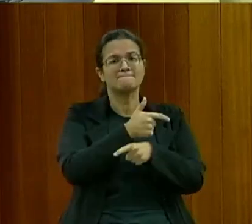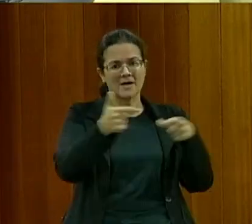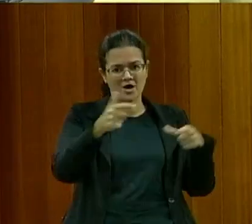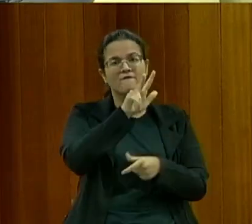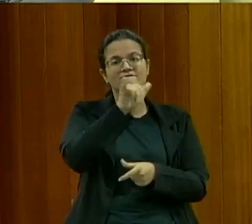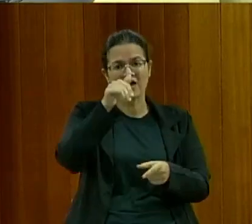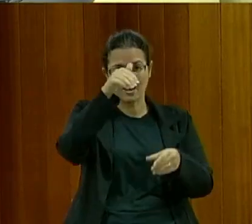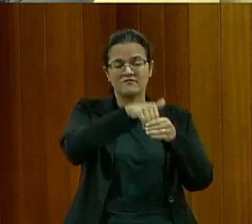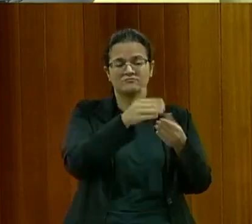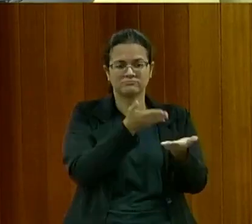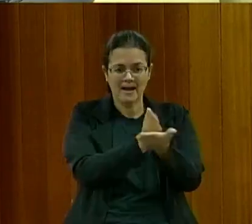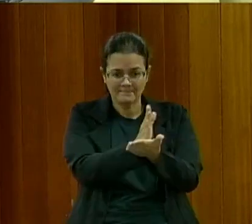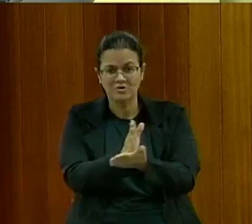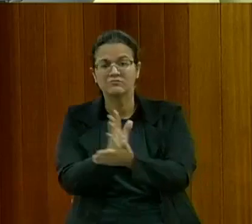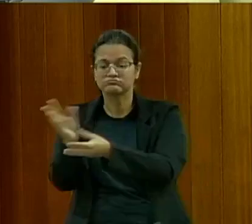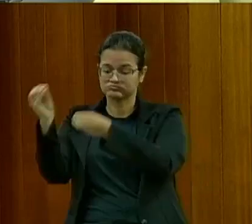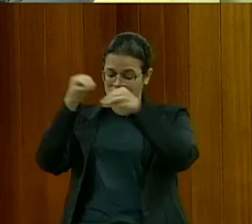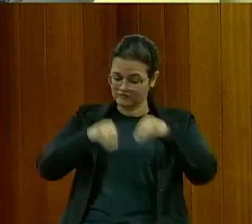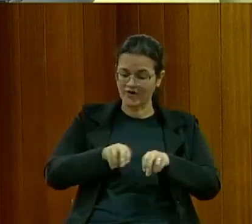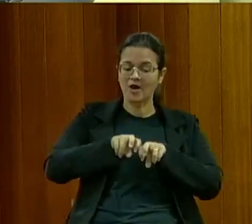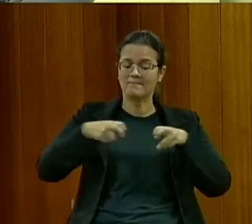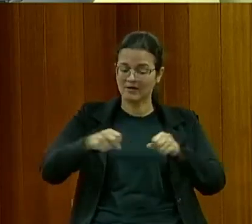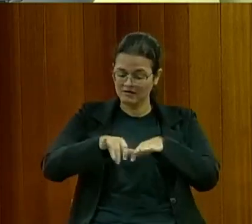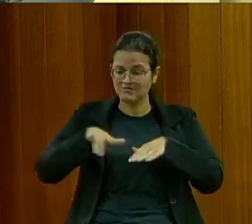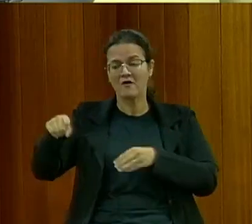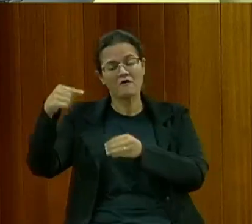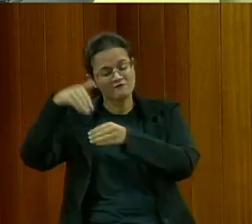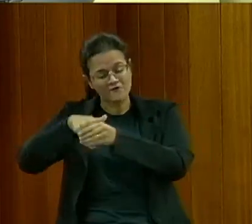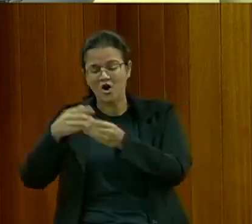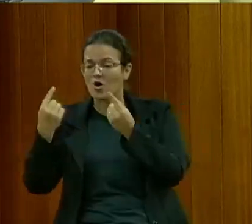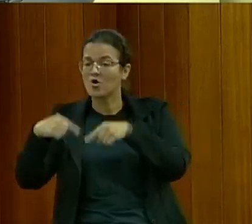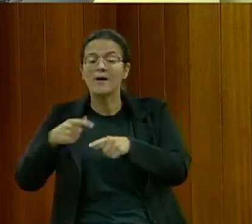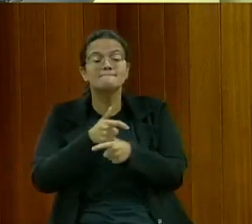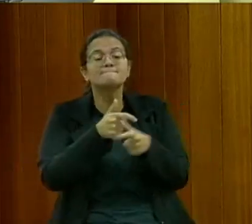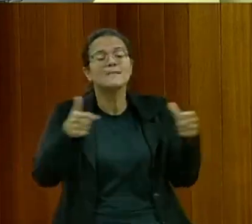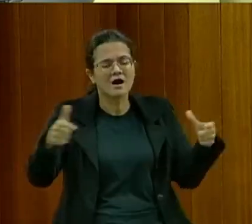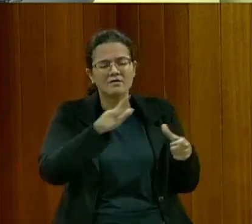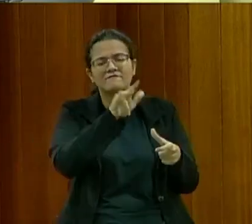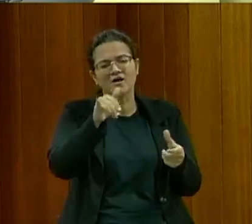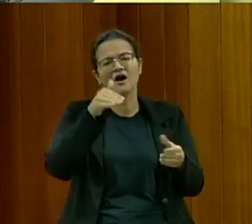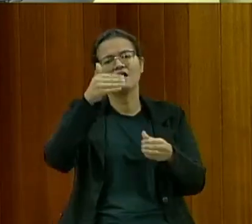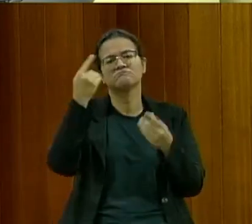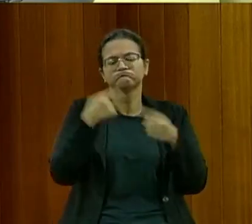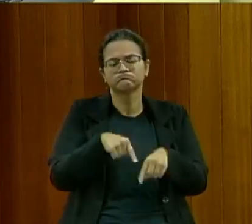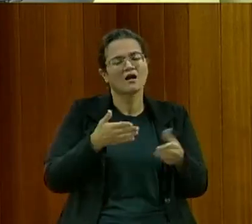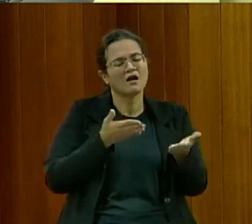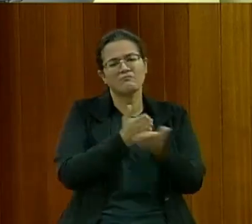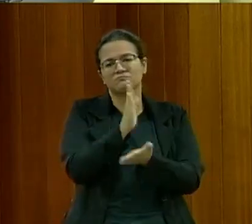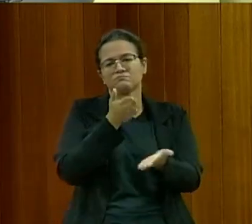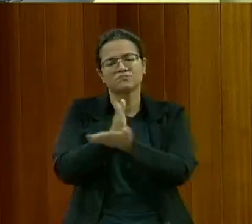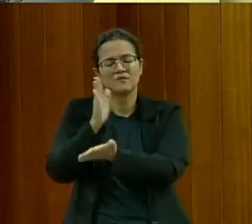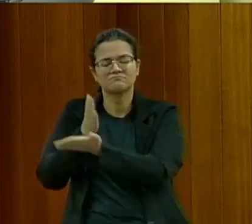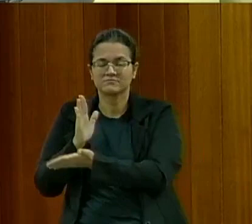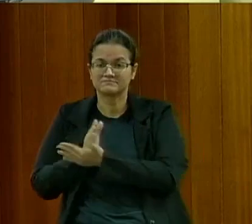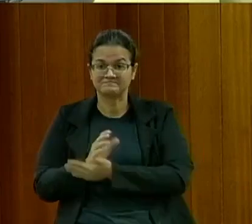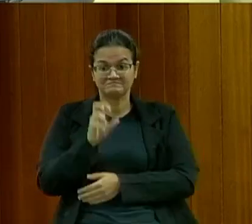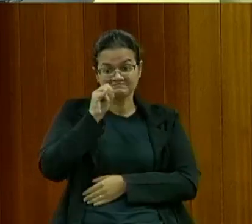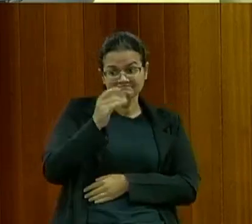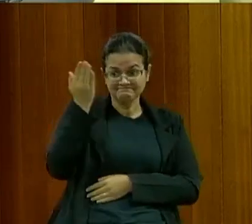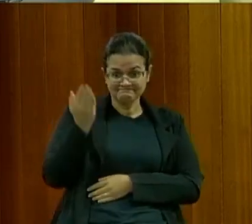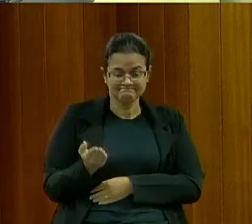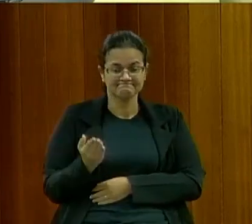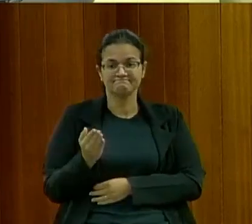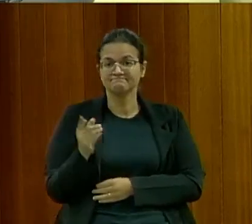vier para cá, o senhor vota contra. E deixa a maioria botar o nome ali. Ó, se é contra ou a favor, é simples assim. Agora, do jeito que Vossa Excelência não muda, eu também não